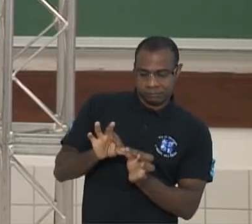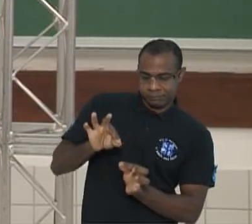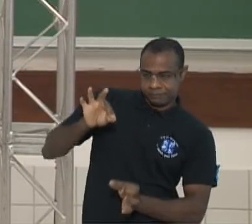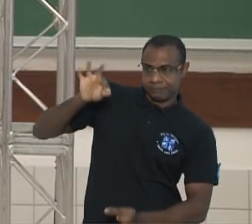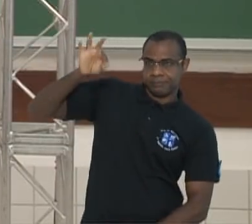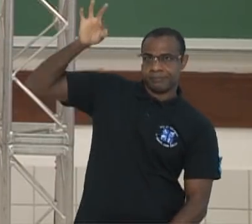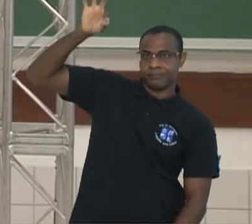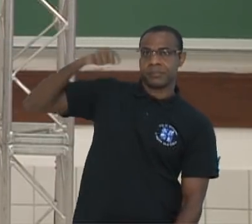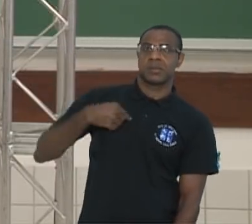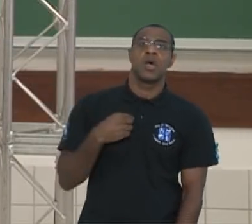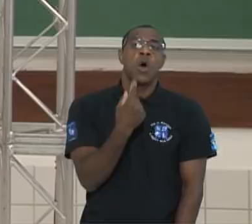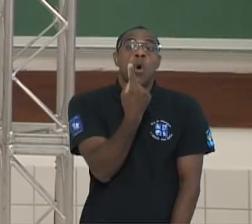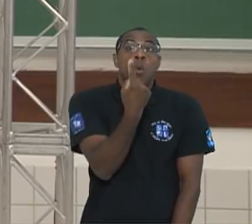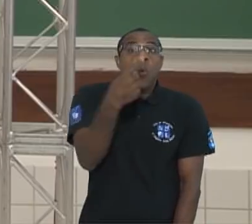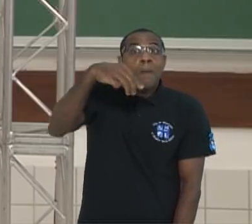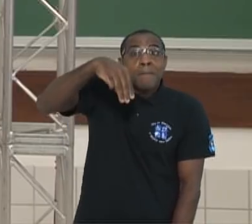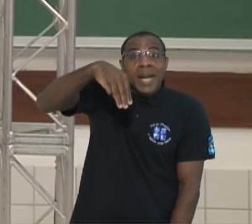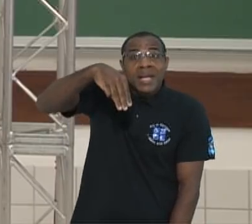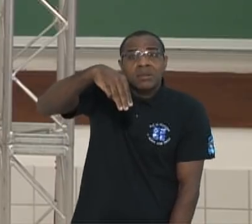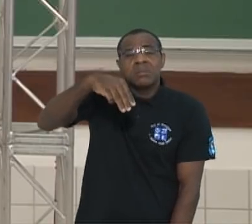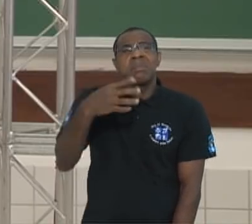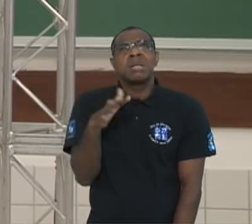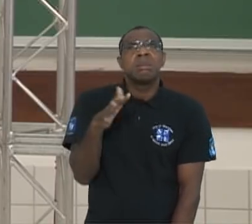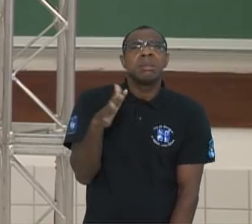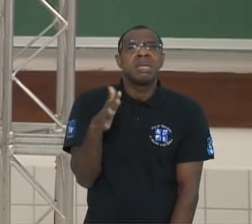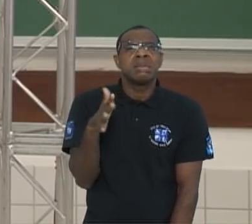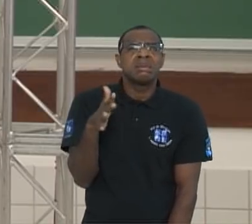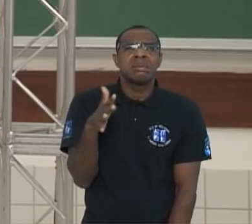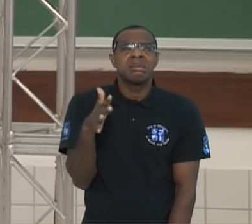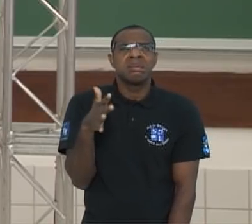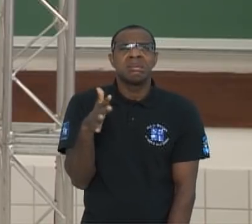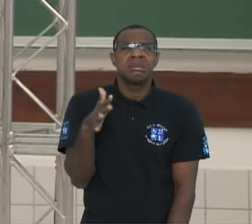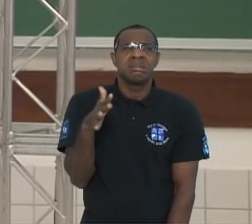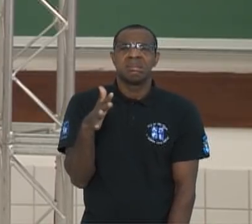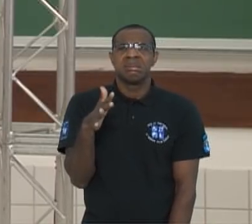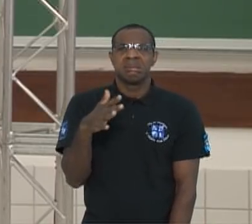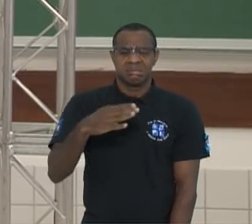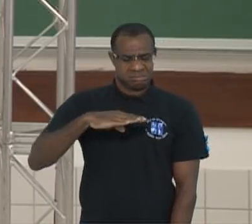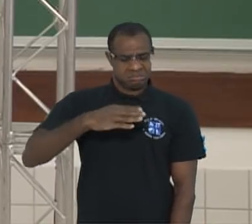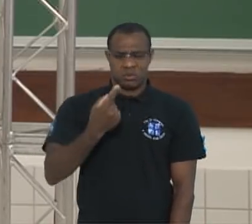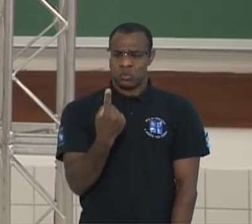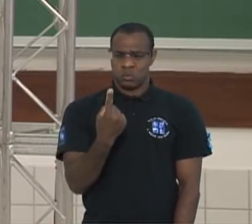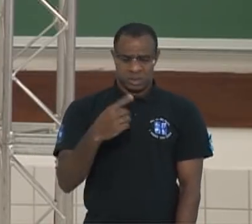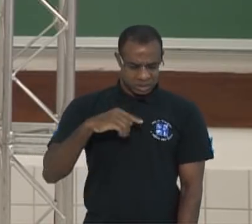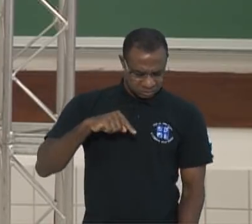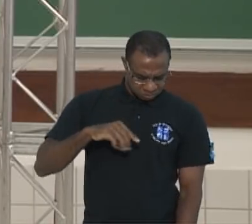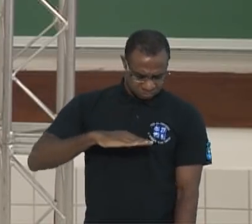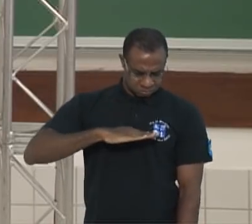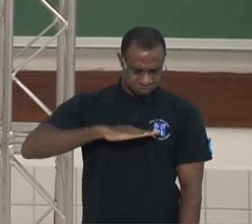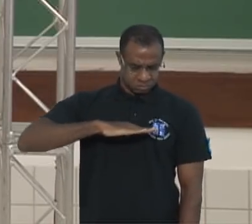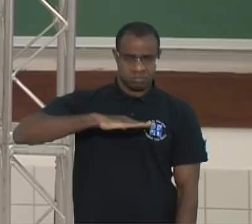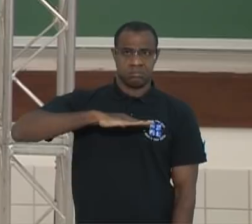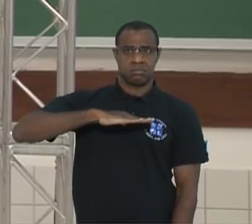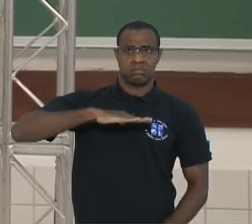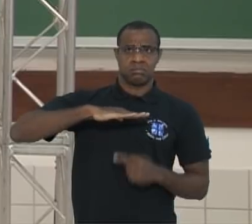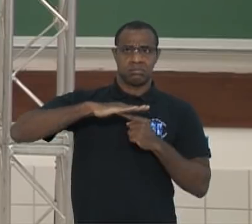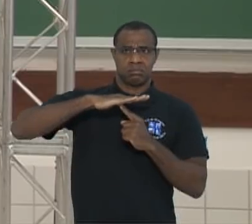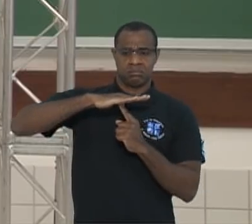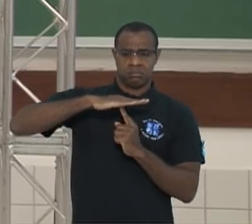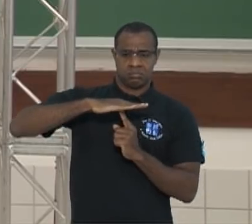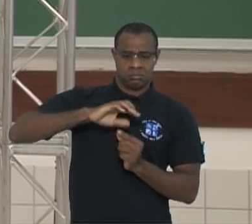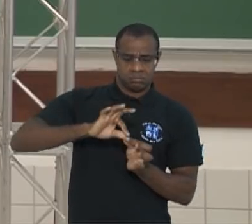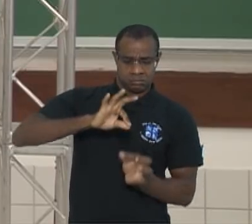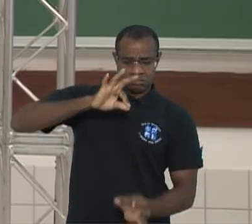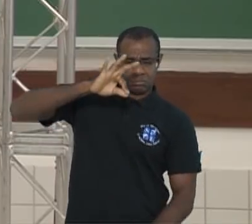Então, 1 metro, mais ou menos, vai ser da distância do chão até aqui.